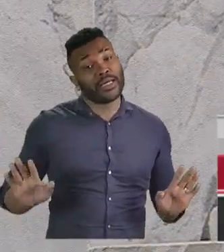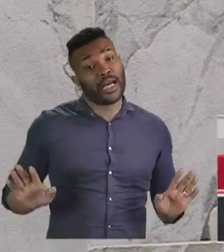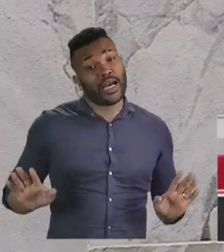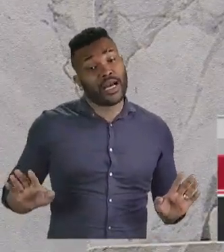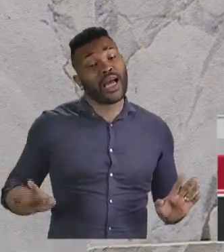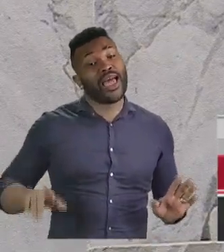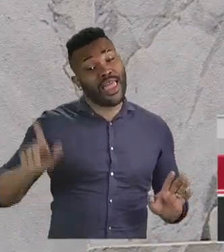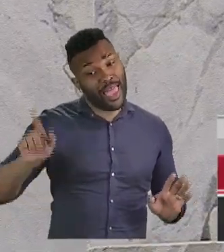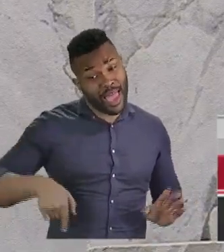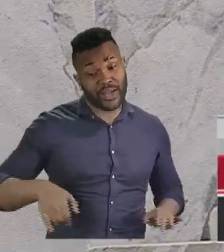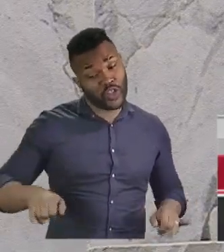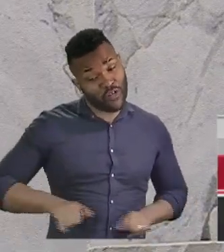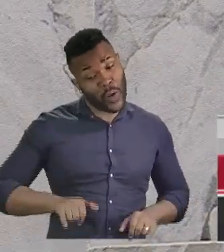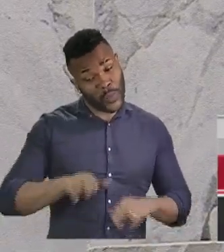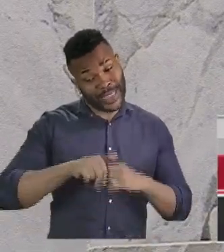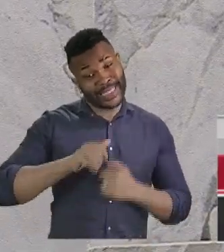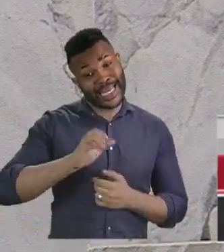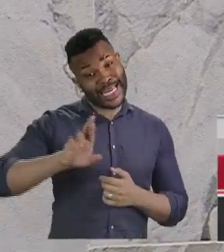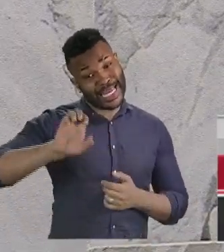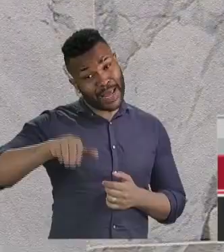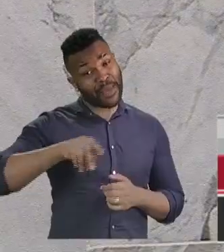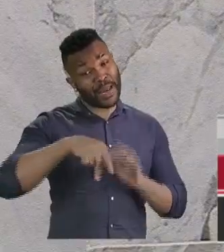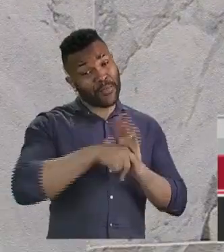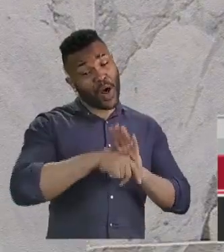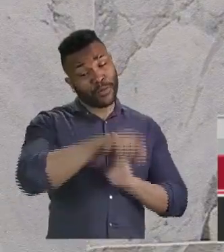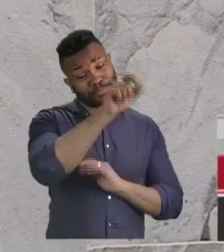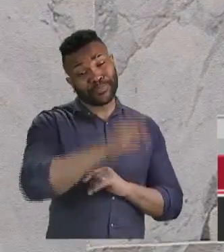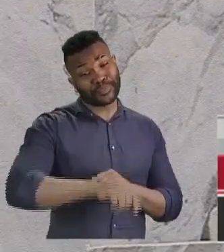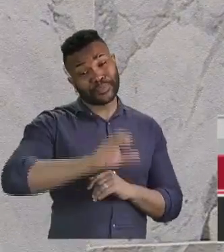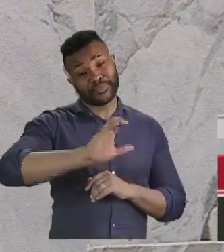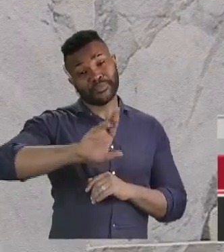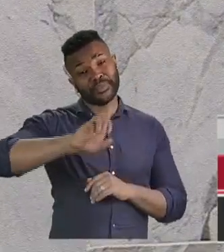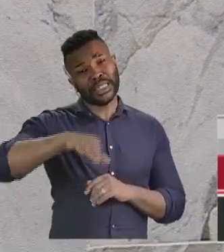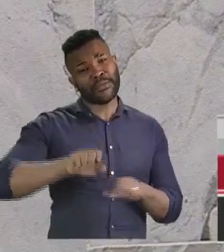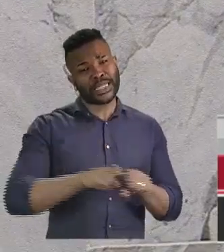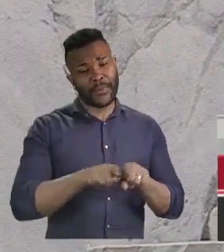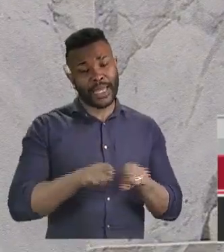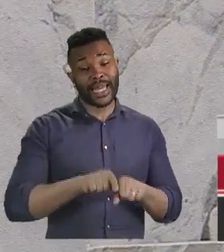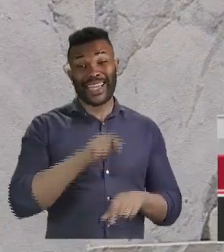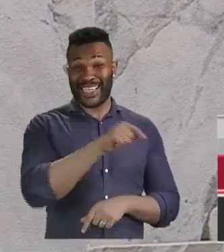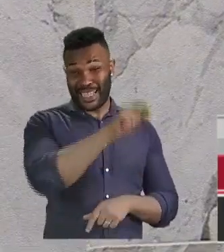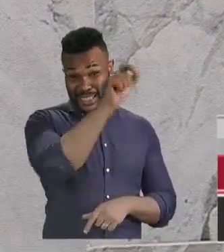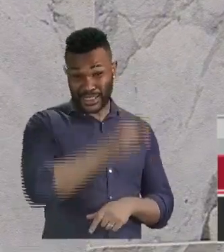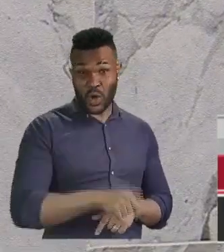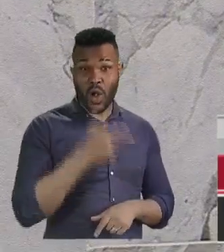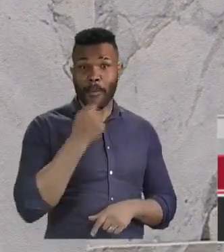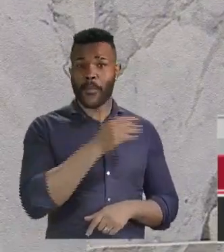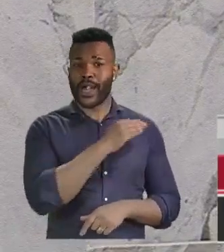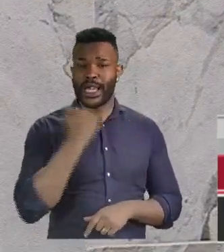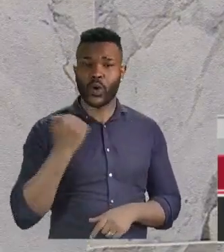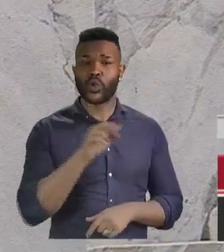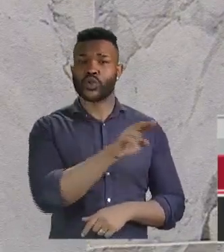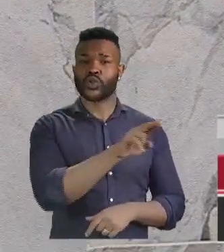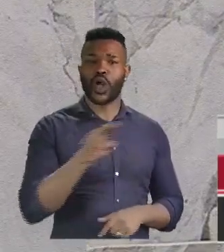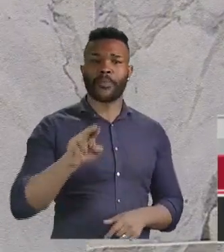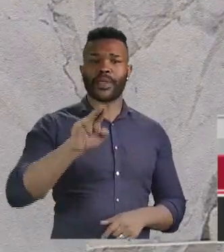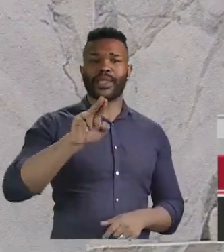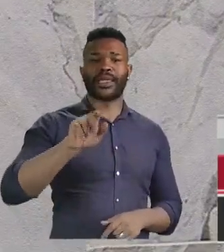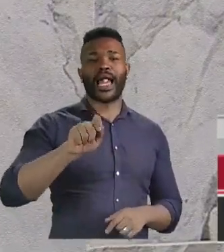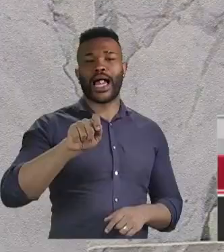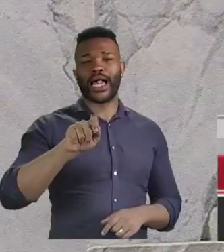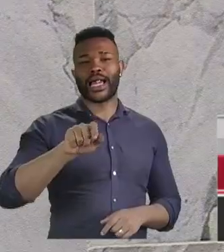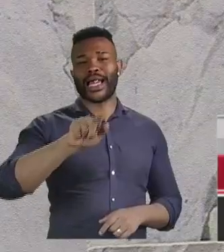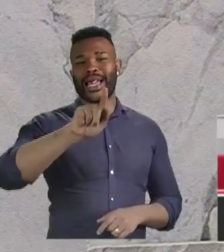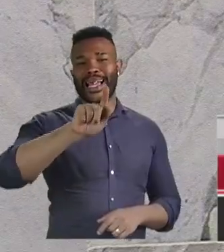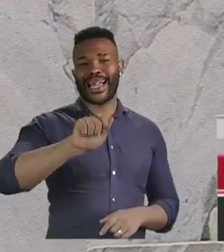mais uma vítima do crime, apesar que ele é um dos criminosos que pratica vários crimes. Esse indivíduo morto é um indivíduo conhecido como Galo Cego,